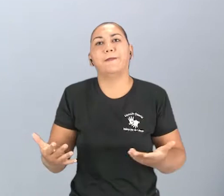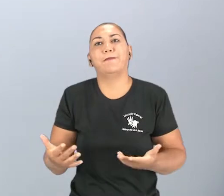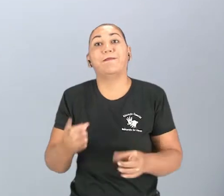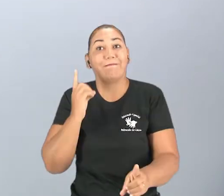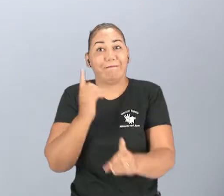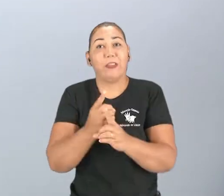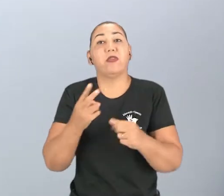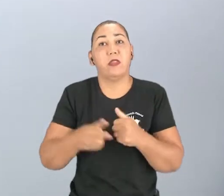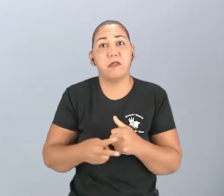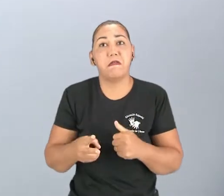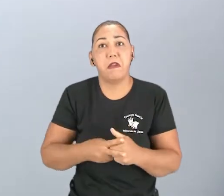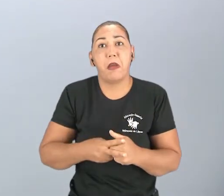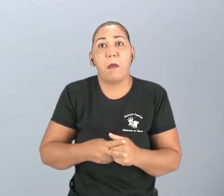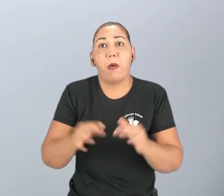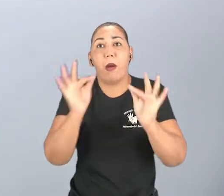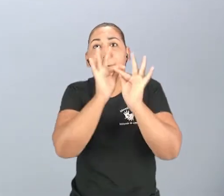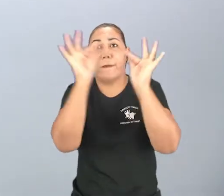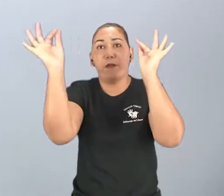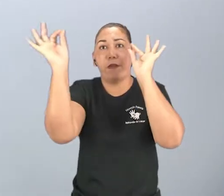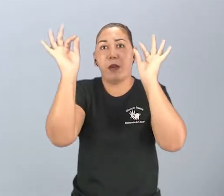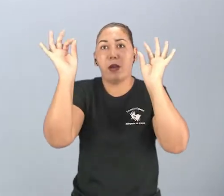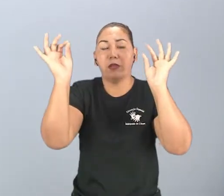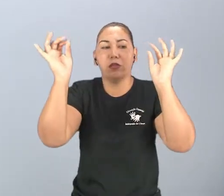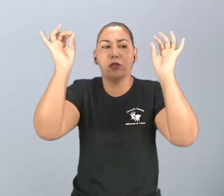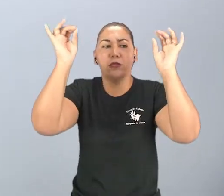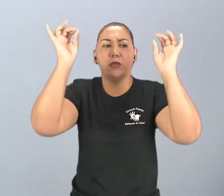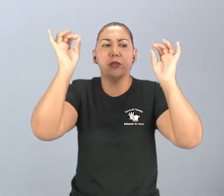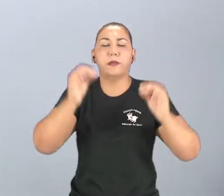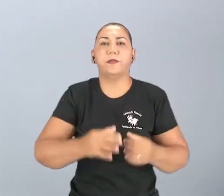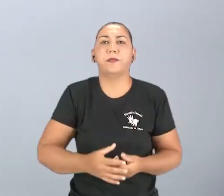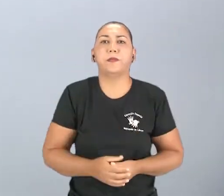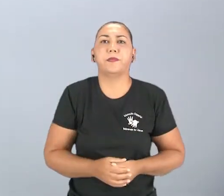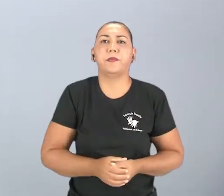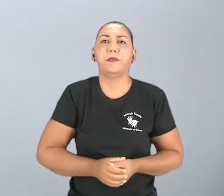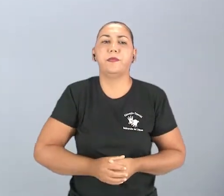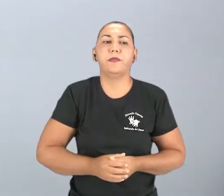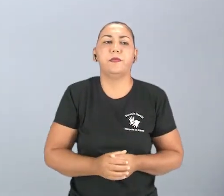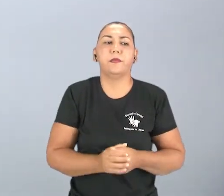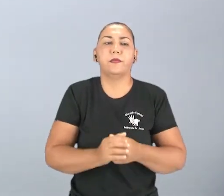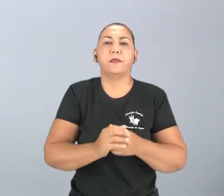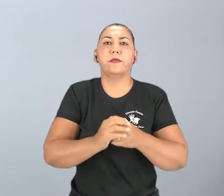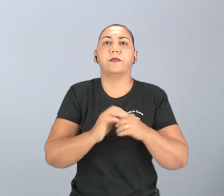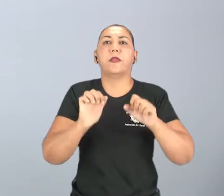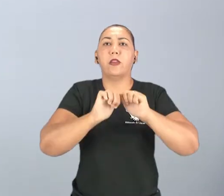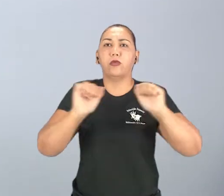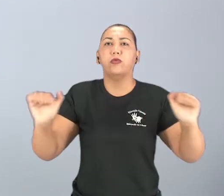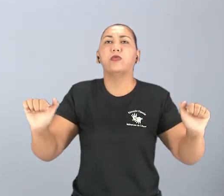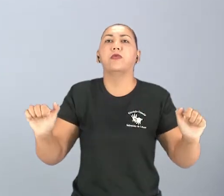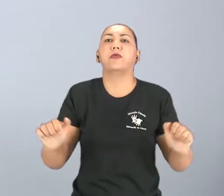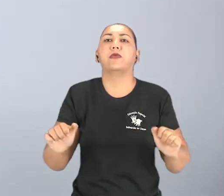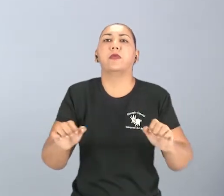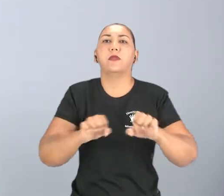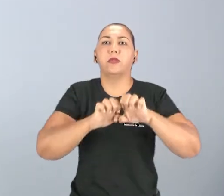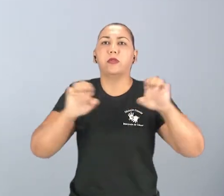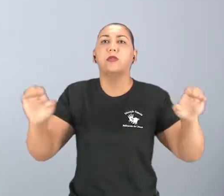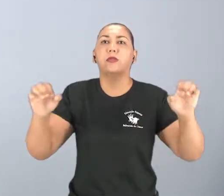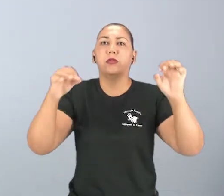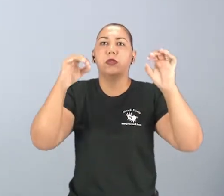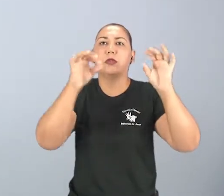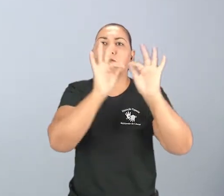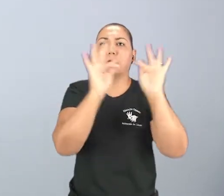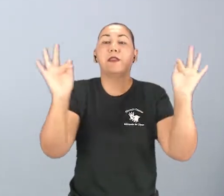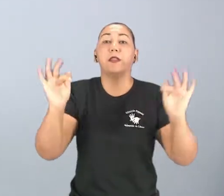estrutura frasal. Agora eu vou buscar o sujeito, aquele que vocês aprenderam nas séries anteriores. Para isso a gente pergunta,